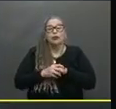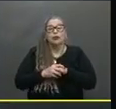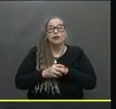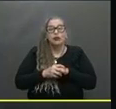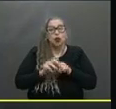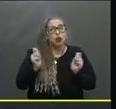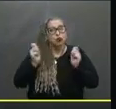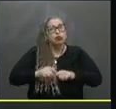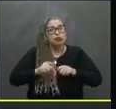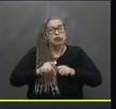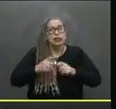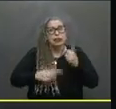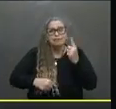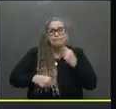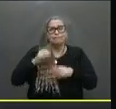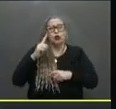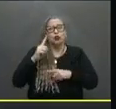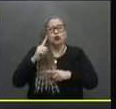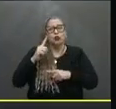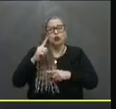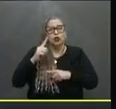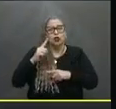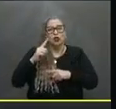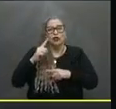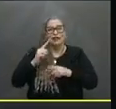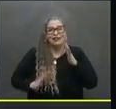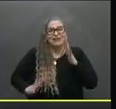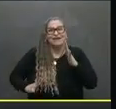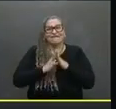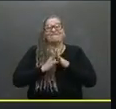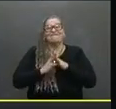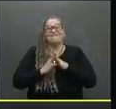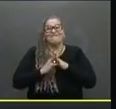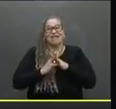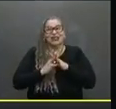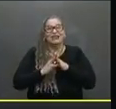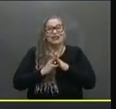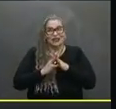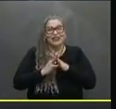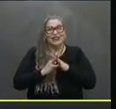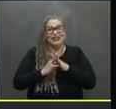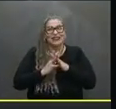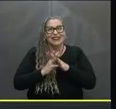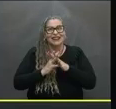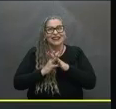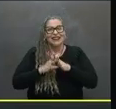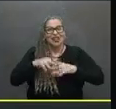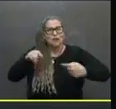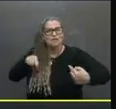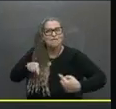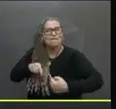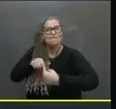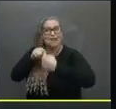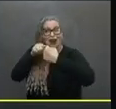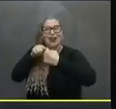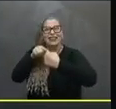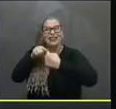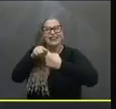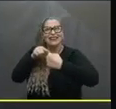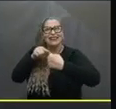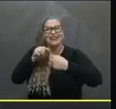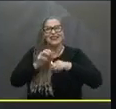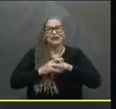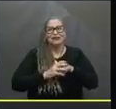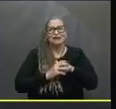e poder ter ultrapassado os limites da nossa rivalidade e do